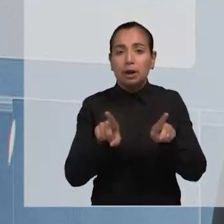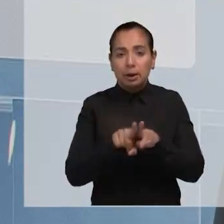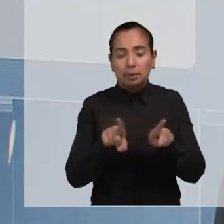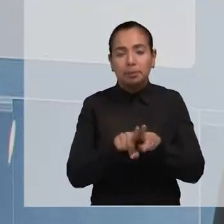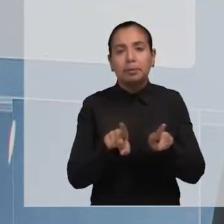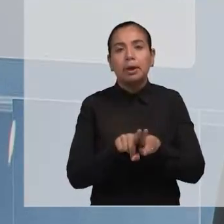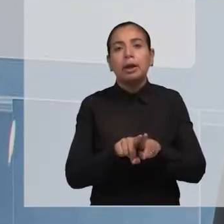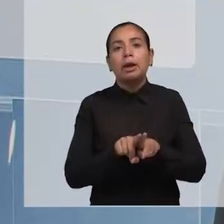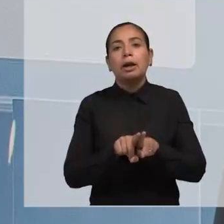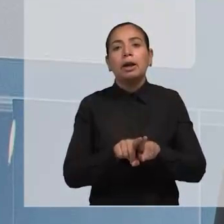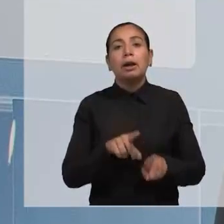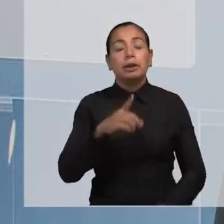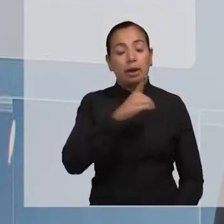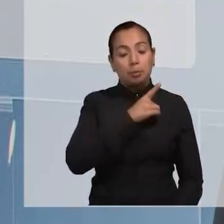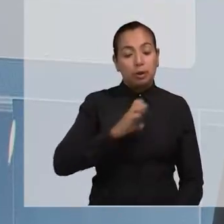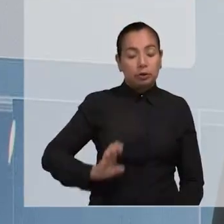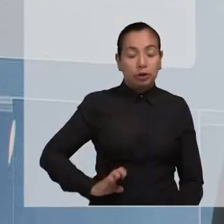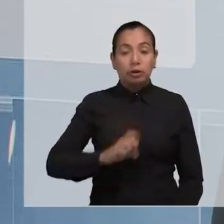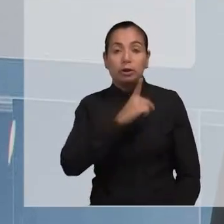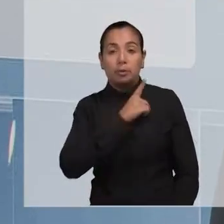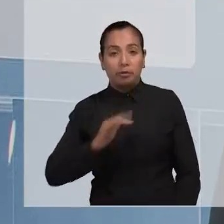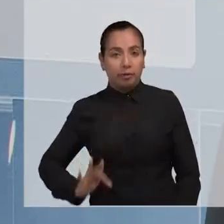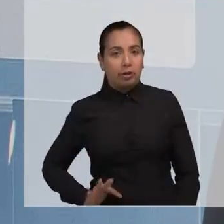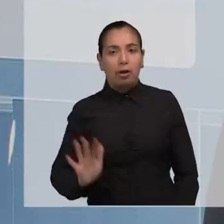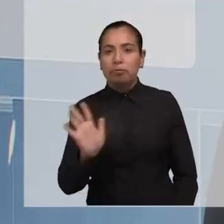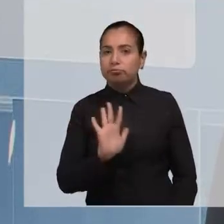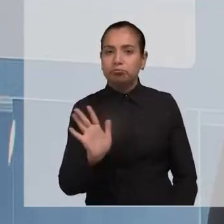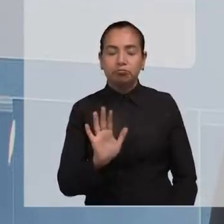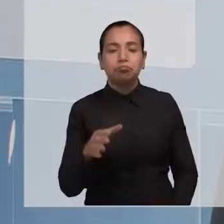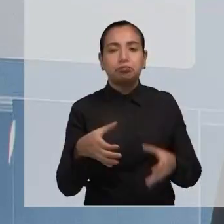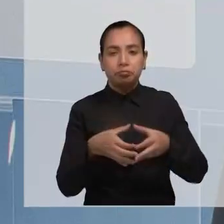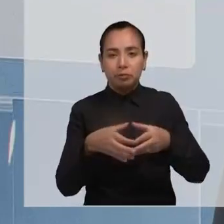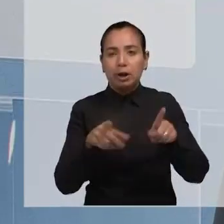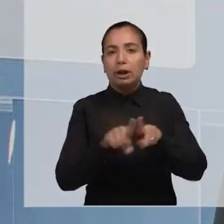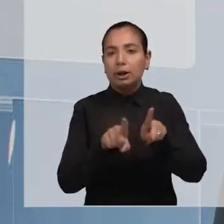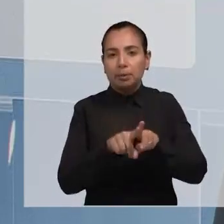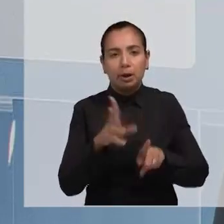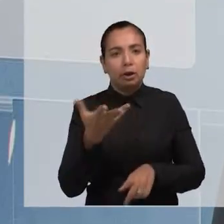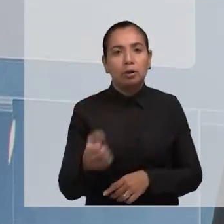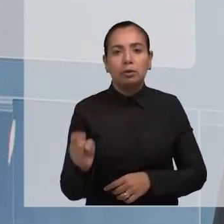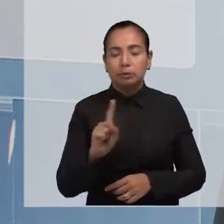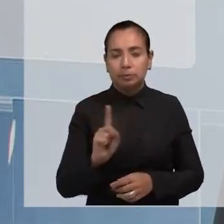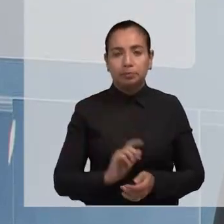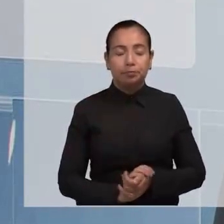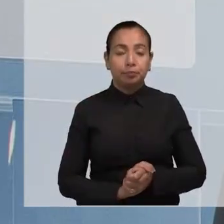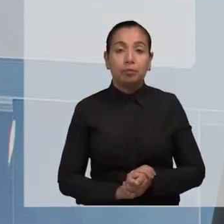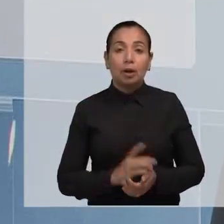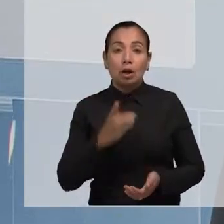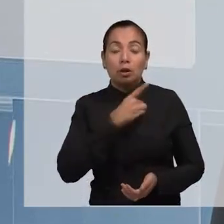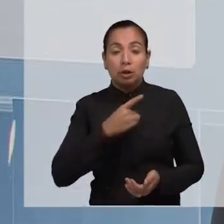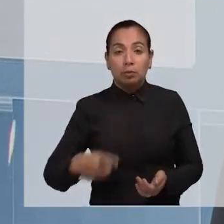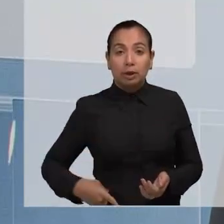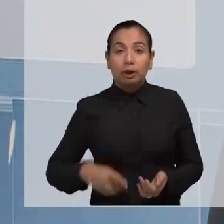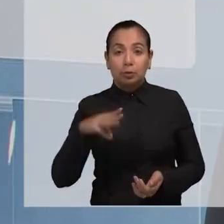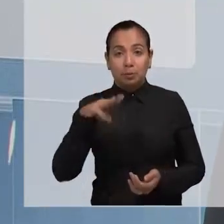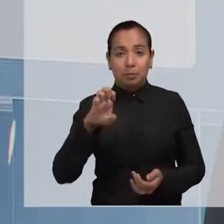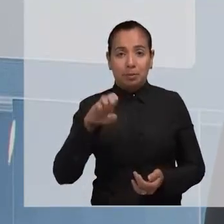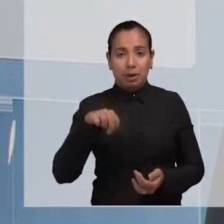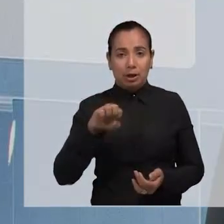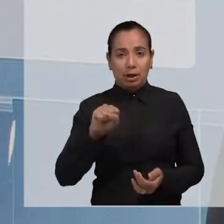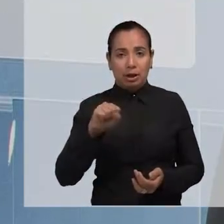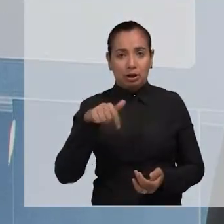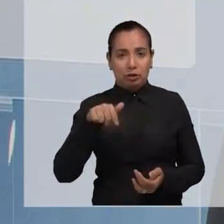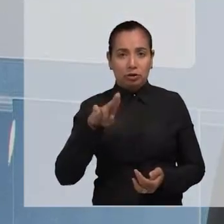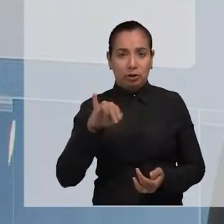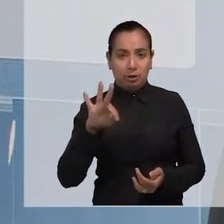sabe, não tem dúvida pelas votações que ele já teve, ele será eleito uma votação diferenciada, né? Ele teve